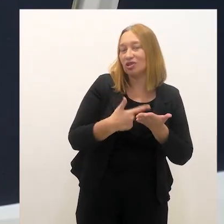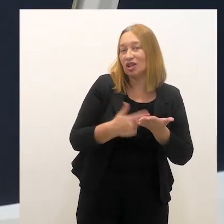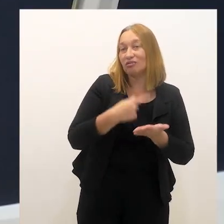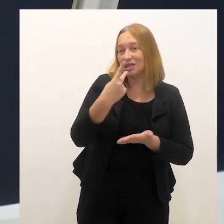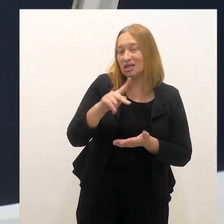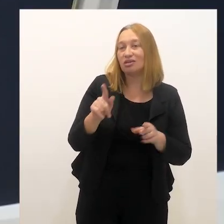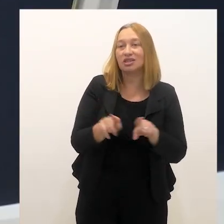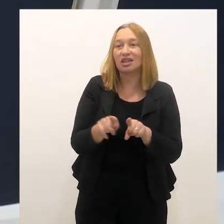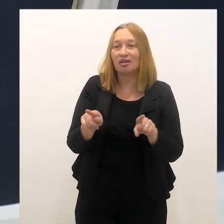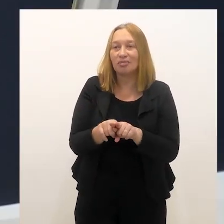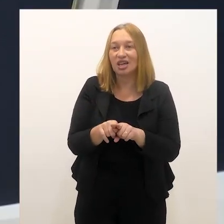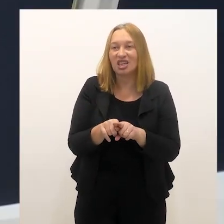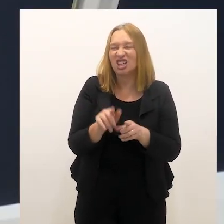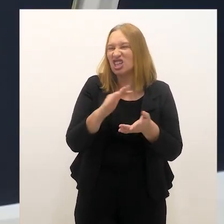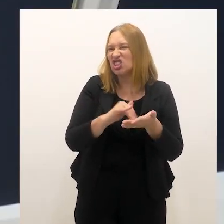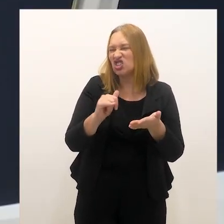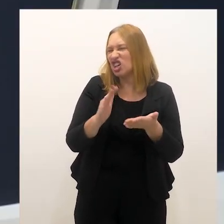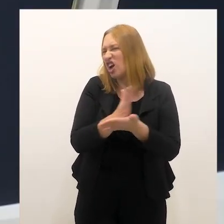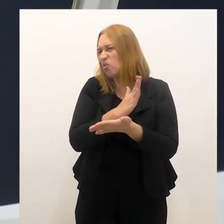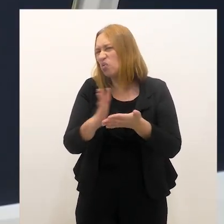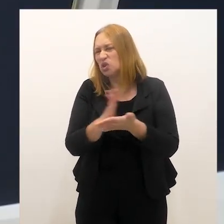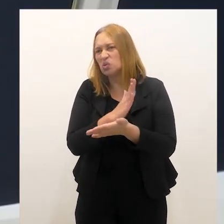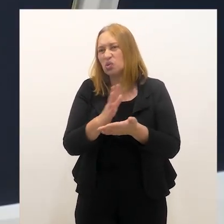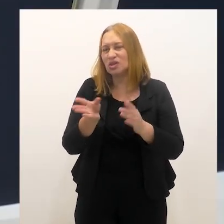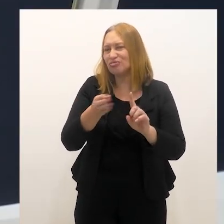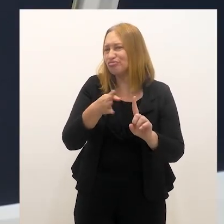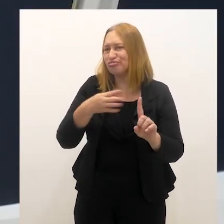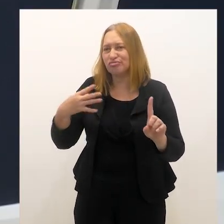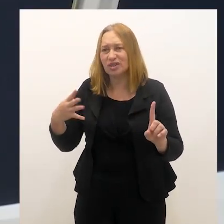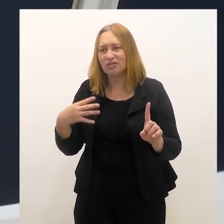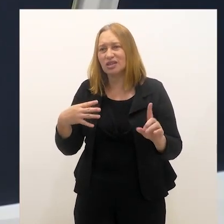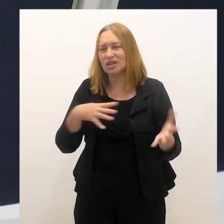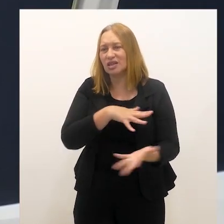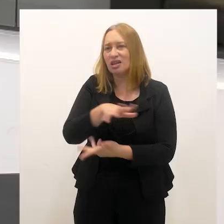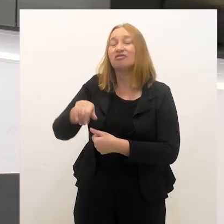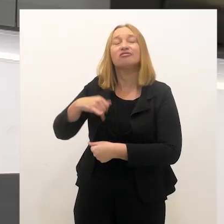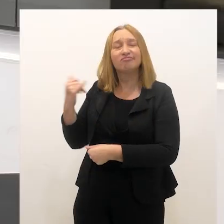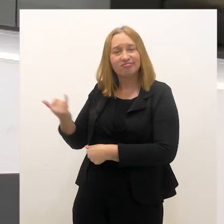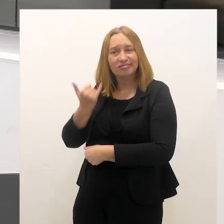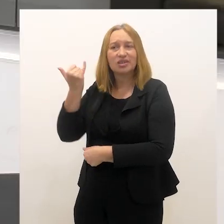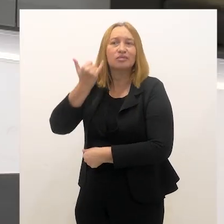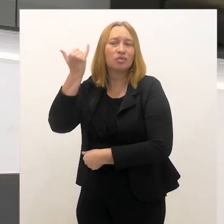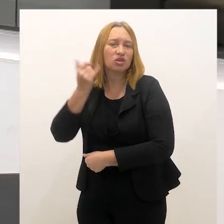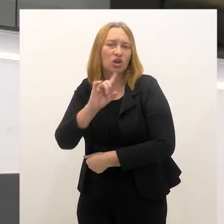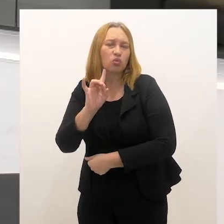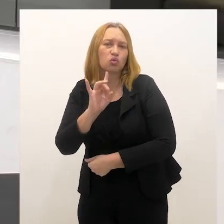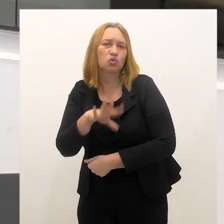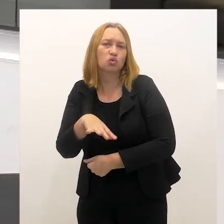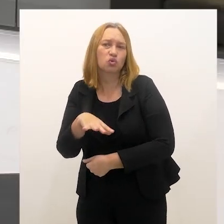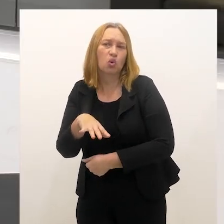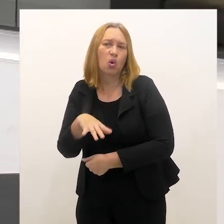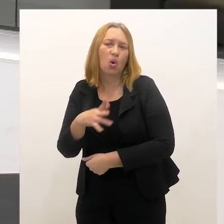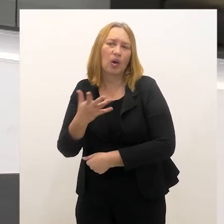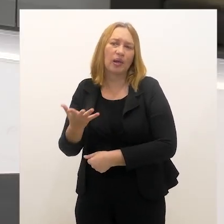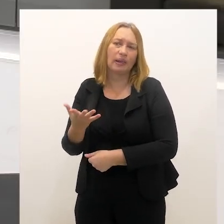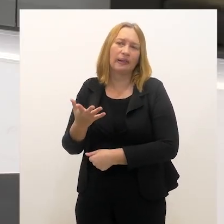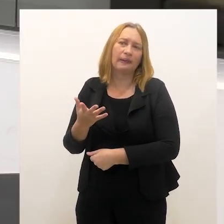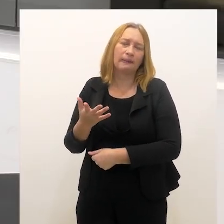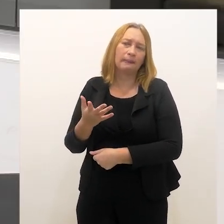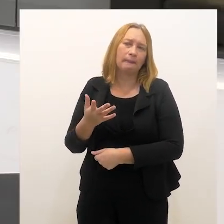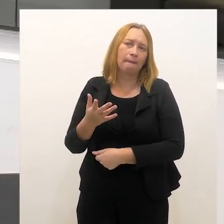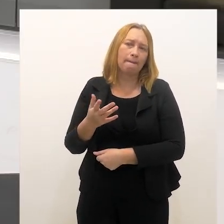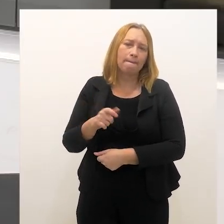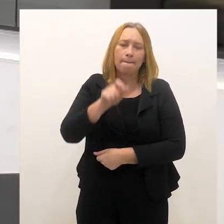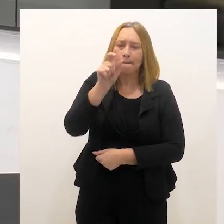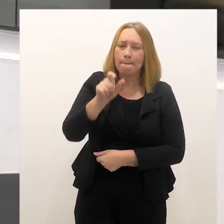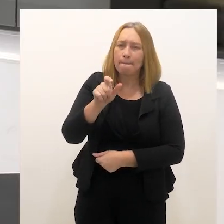livro e também desmistificar algumas coisas do mundo LGBT. Acho super importante, não só para